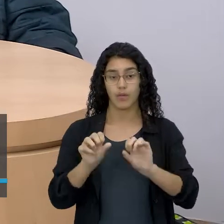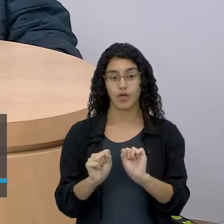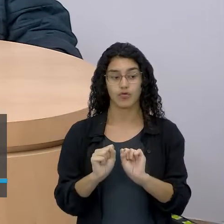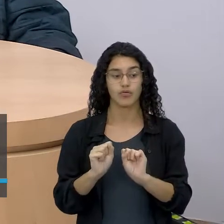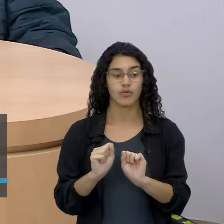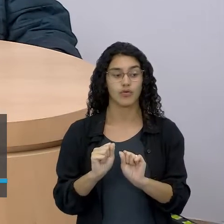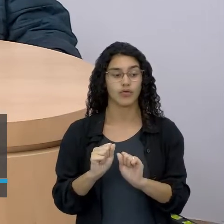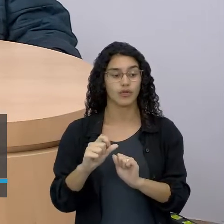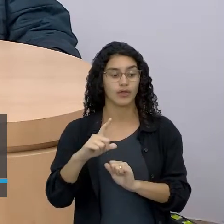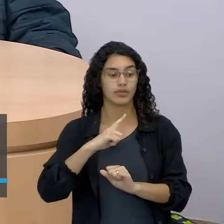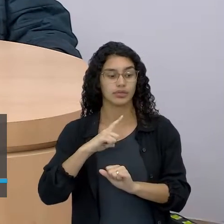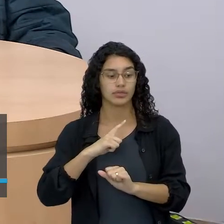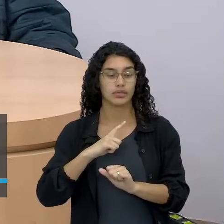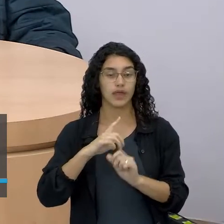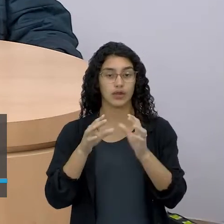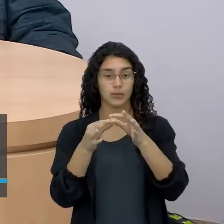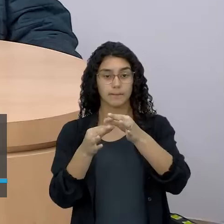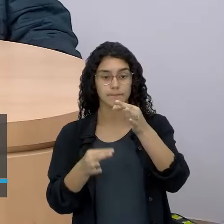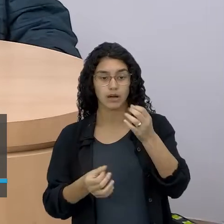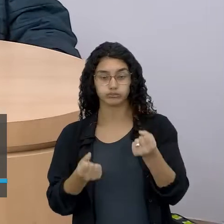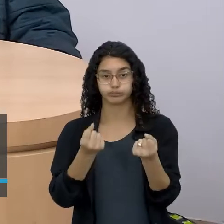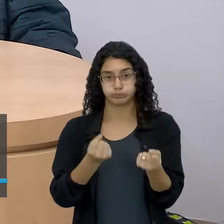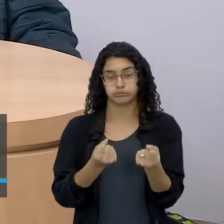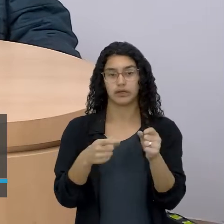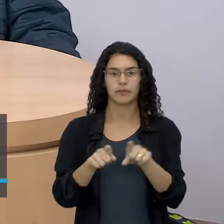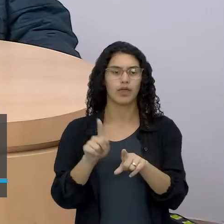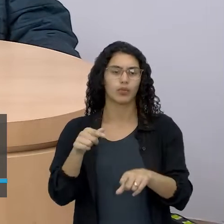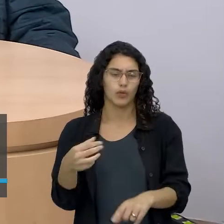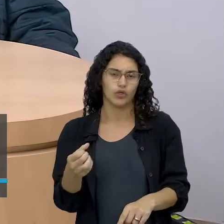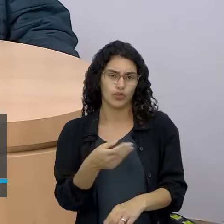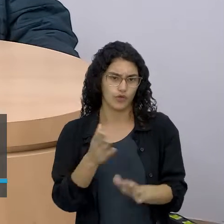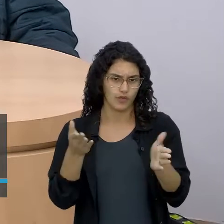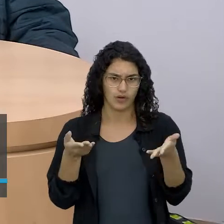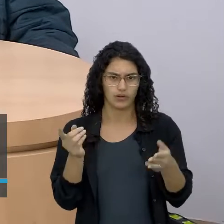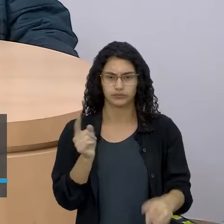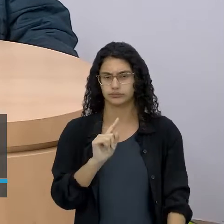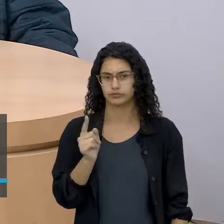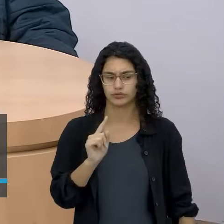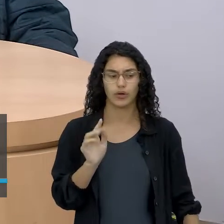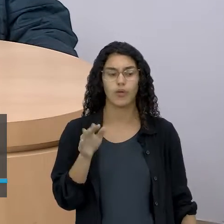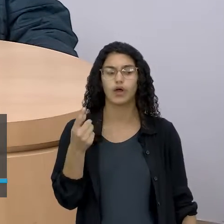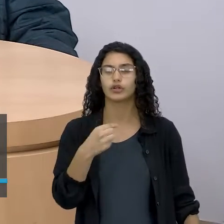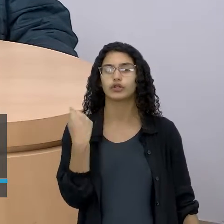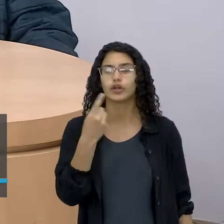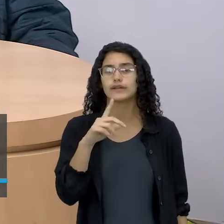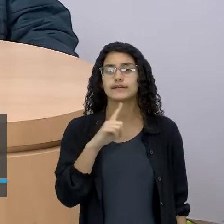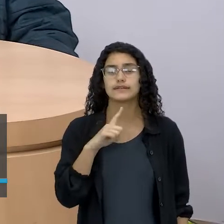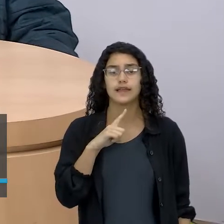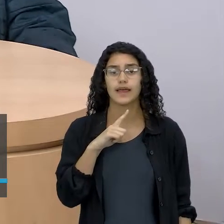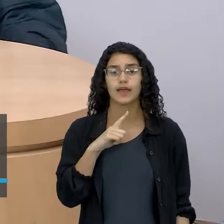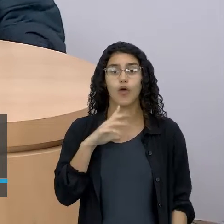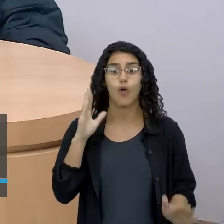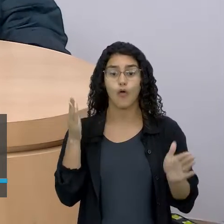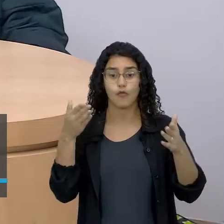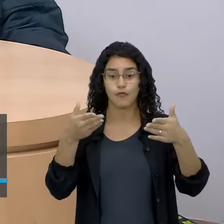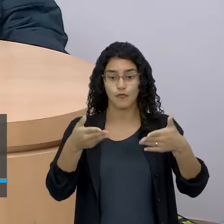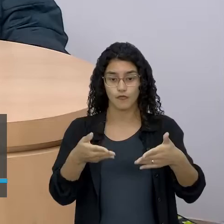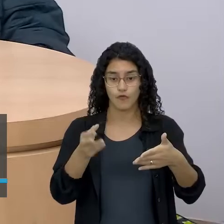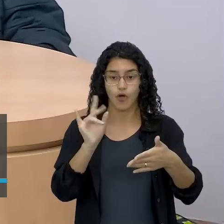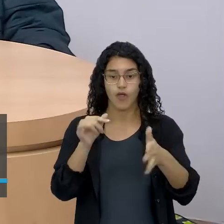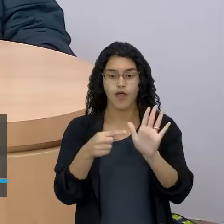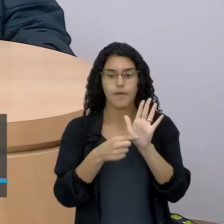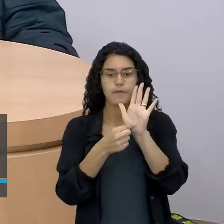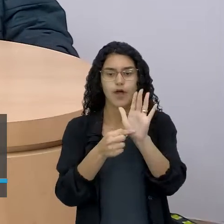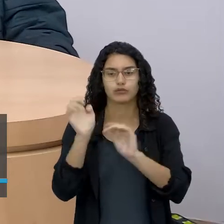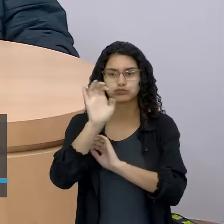tem um padrão de pesos e medidas. E isso não é tão recente assim, viu, gente? Quando a gente tem aí a centralização que vai dar origem